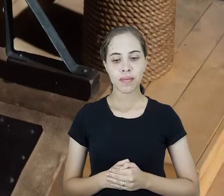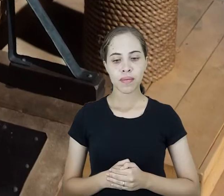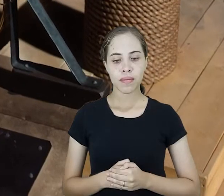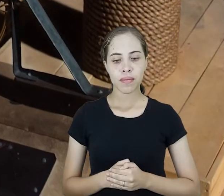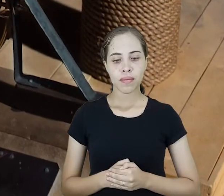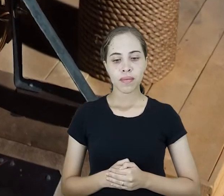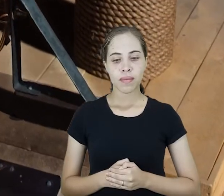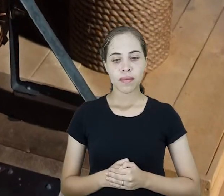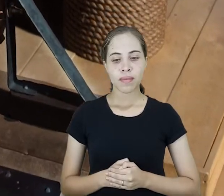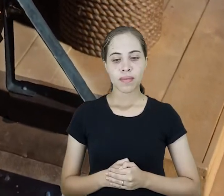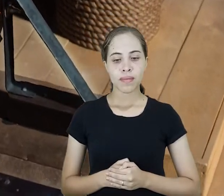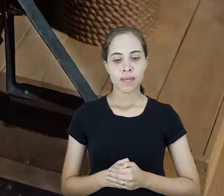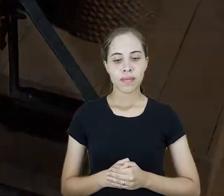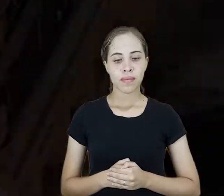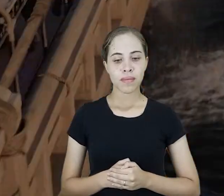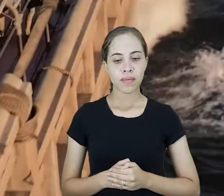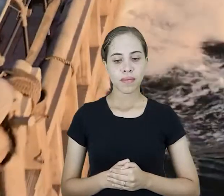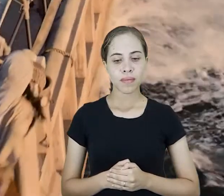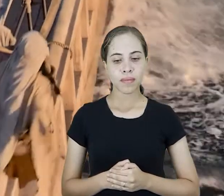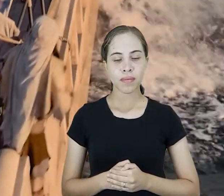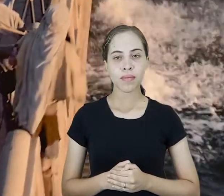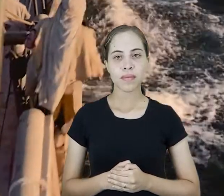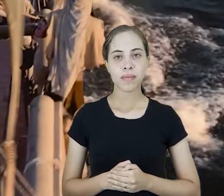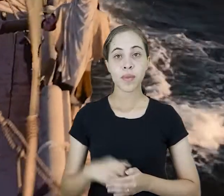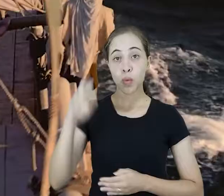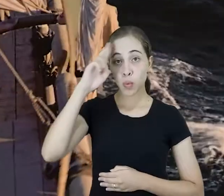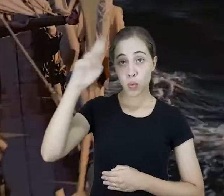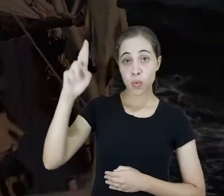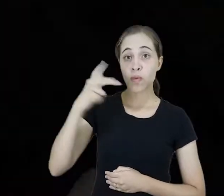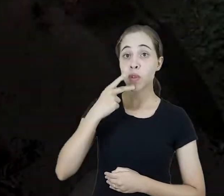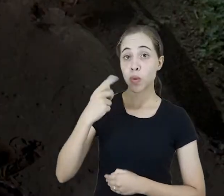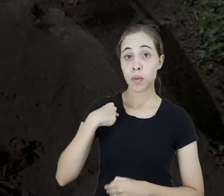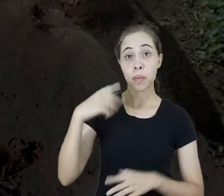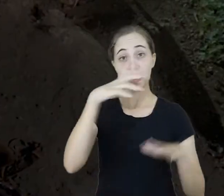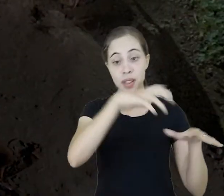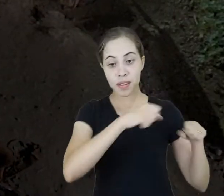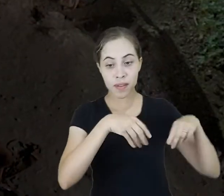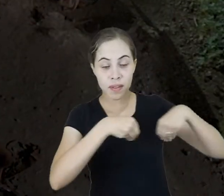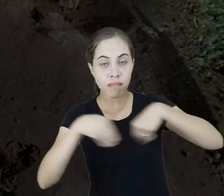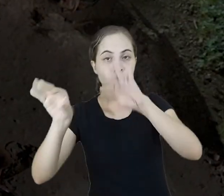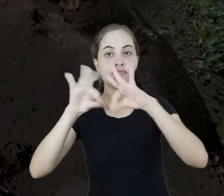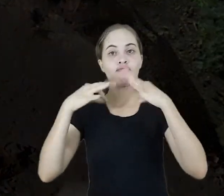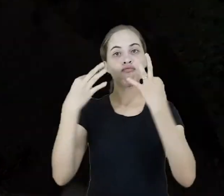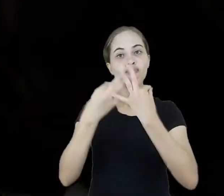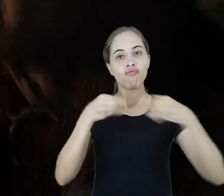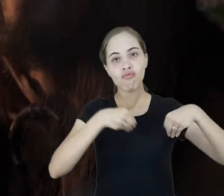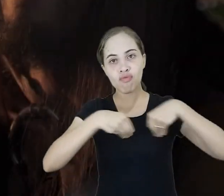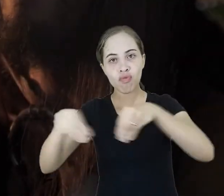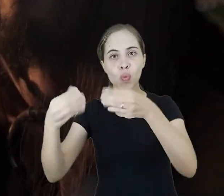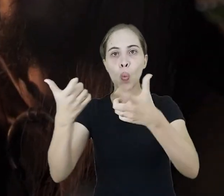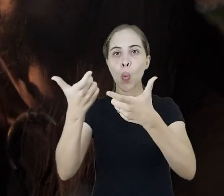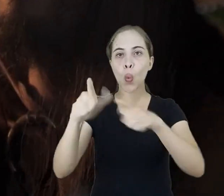O Senhor ordenou que eu tomasse minha família e partisse para o deserto.